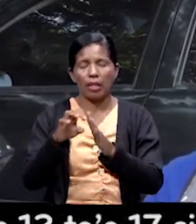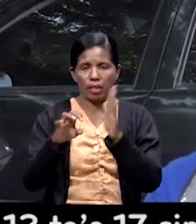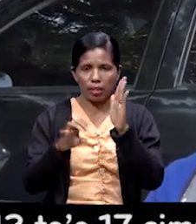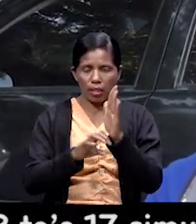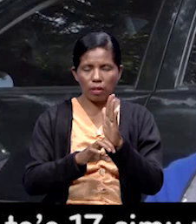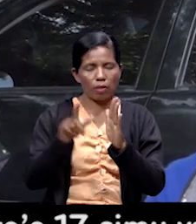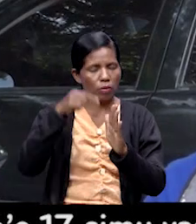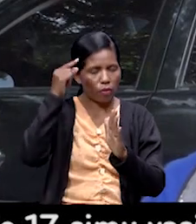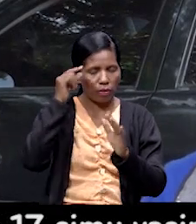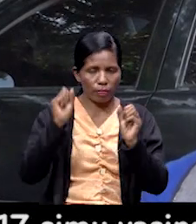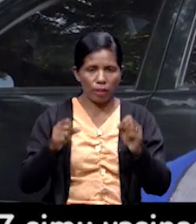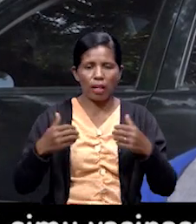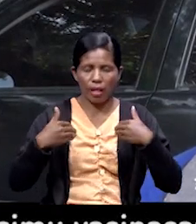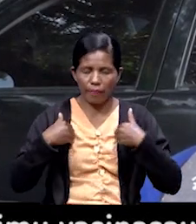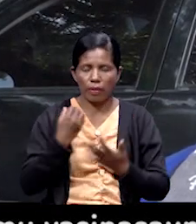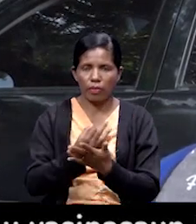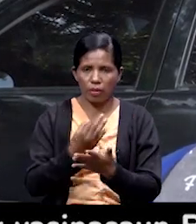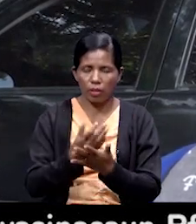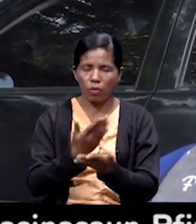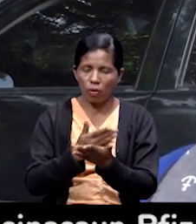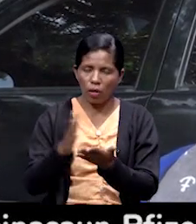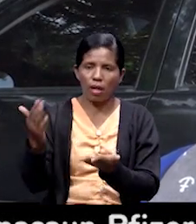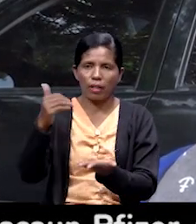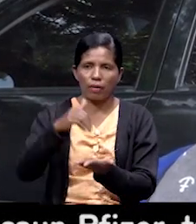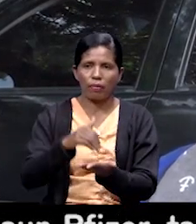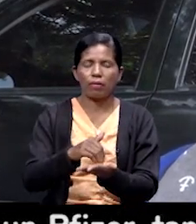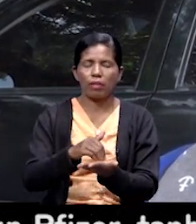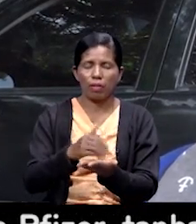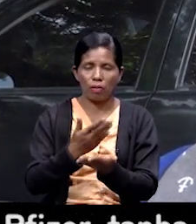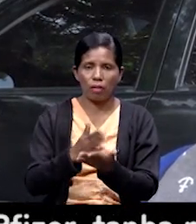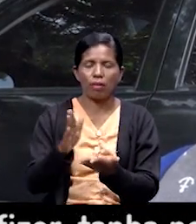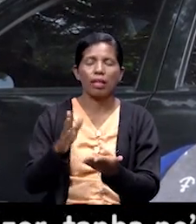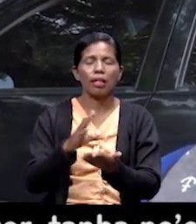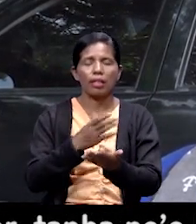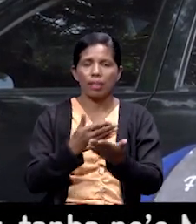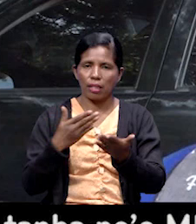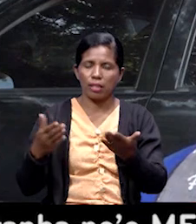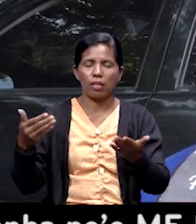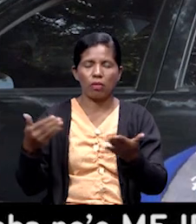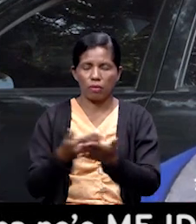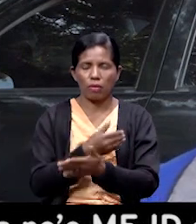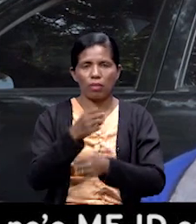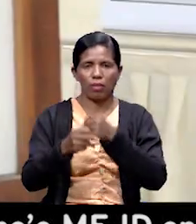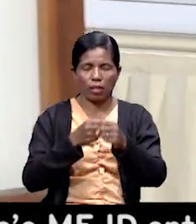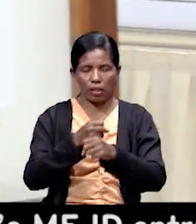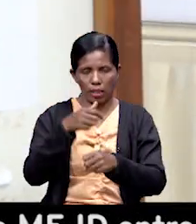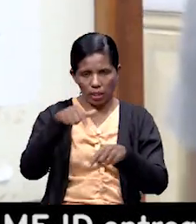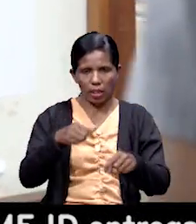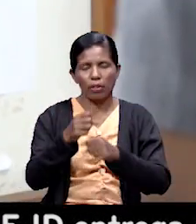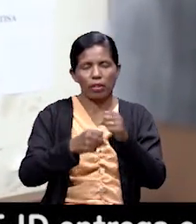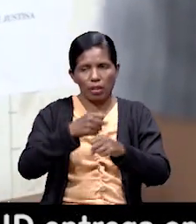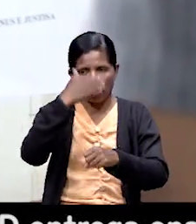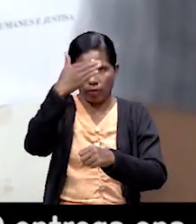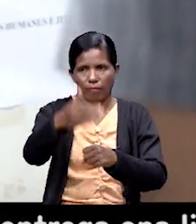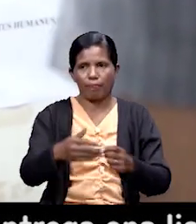com o leilão da Nerasic para ele financiar a filafale e ter despesas no priorizar a tinanidade ou tinanidade a tua irmã. Durante a